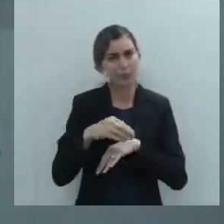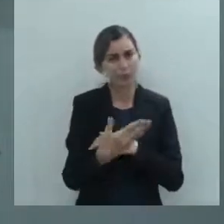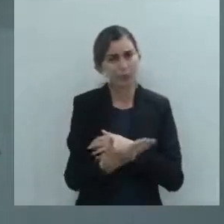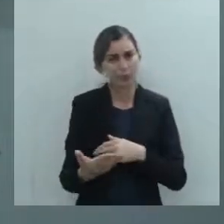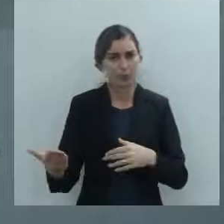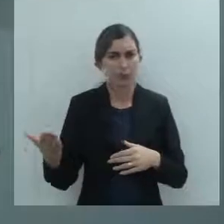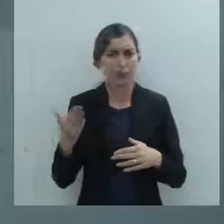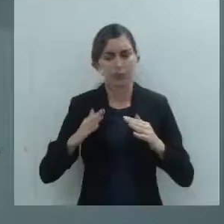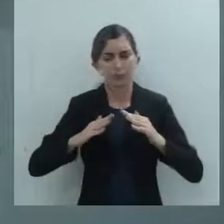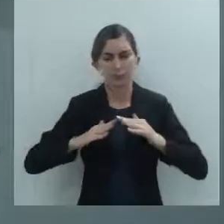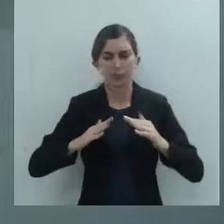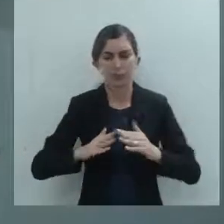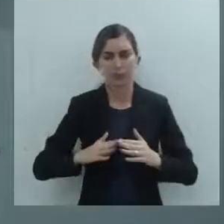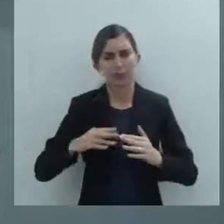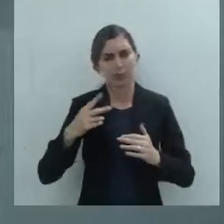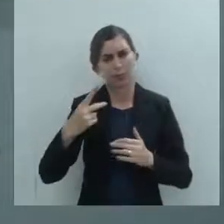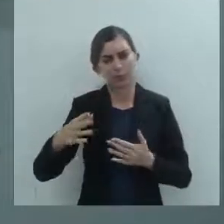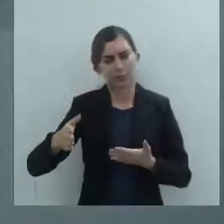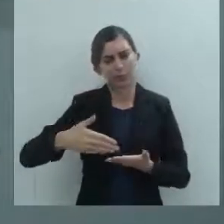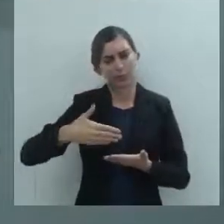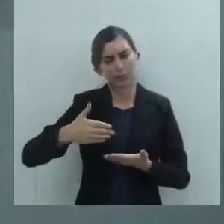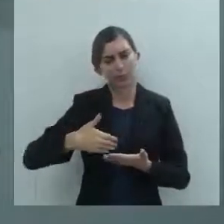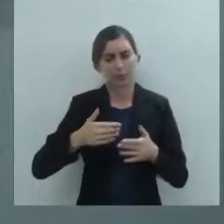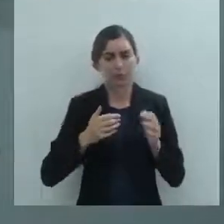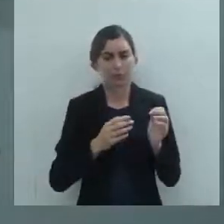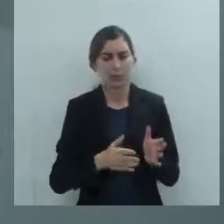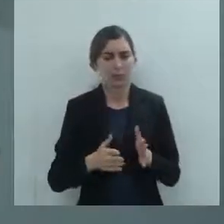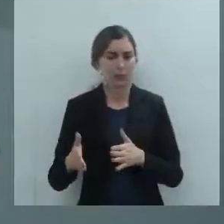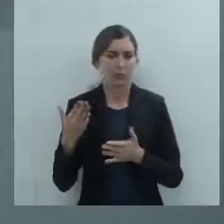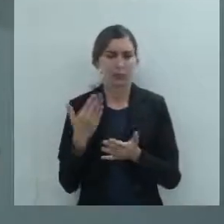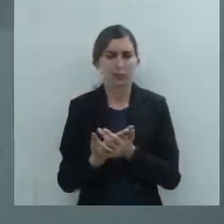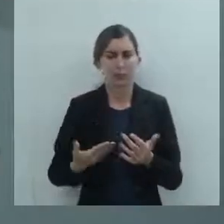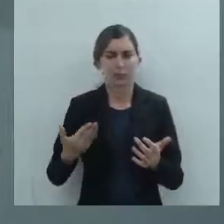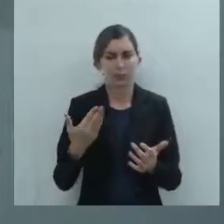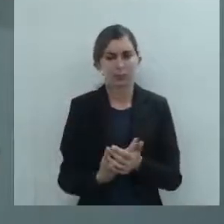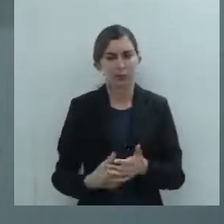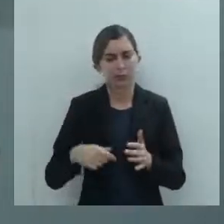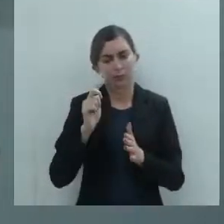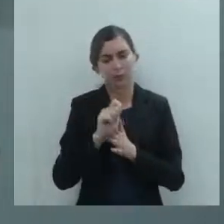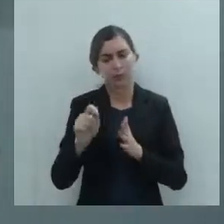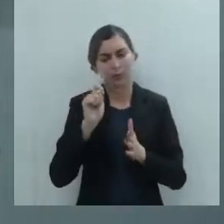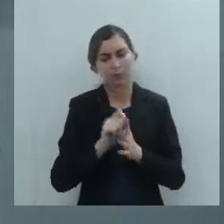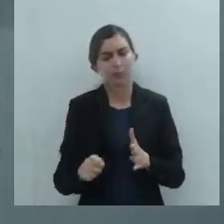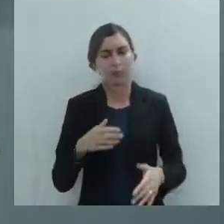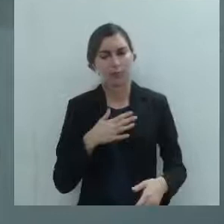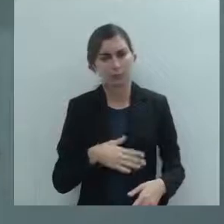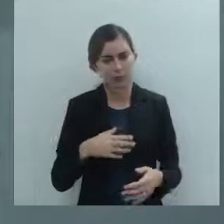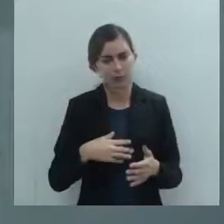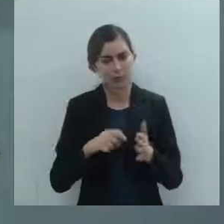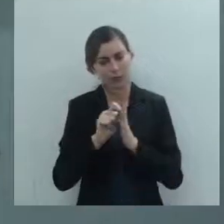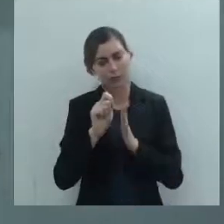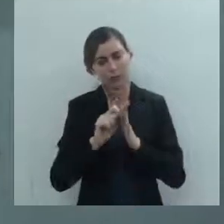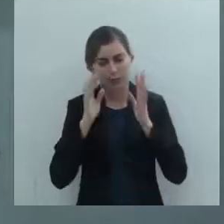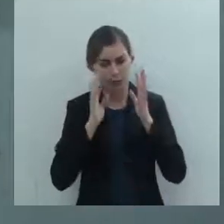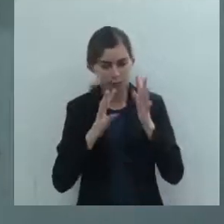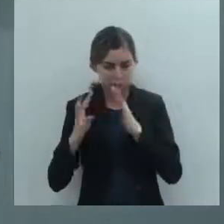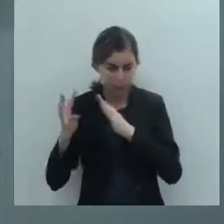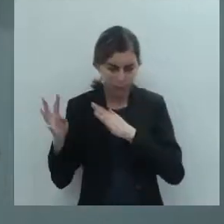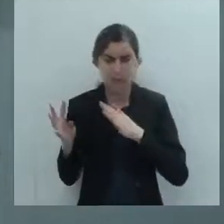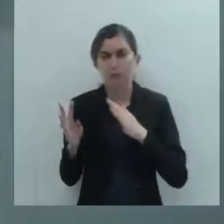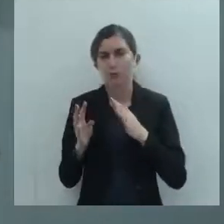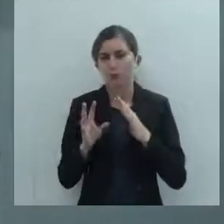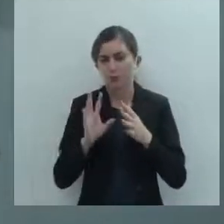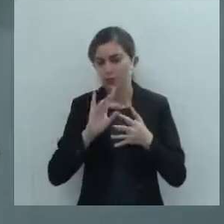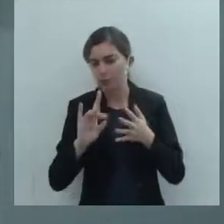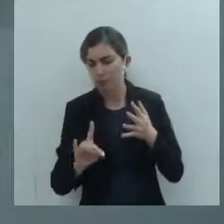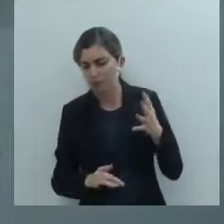deixo para você em casa naquele seu caderninho de organização do estudo preencher com calma e sempre observando as